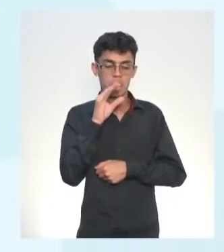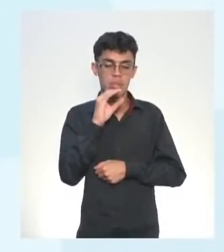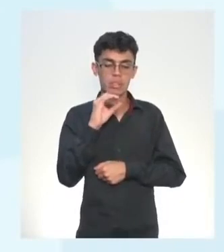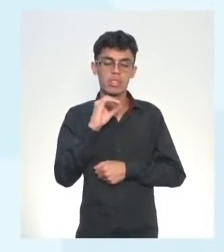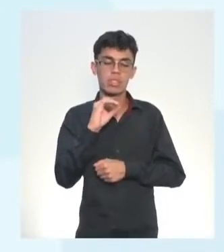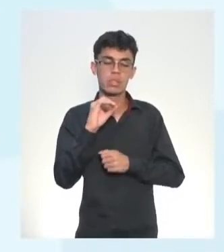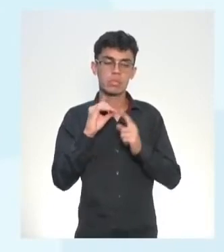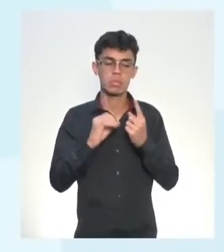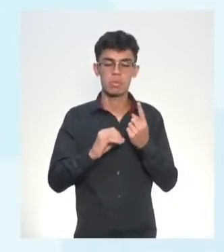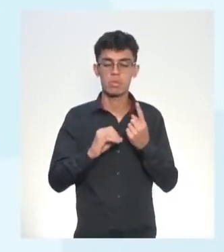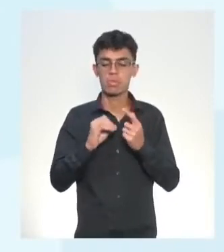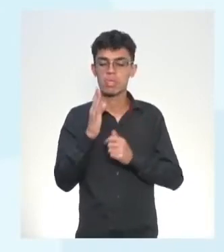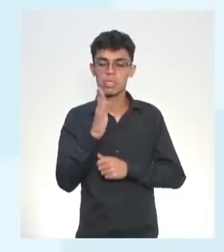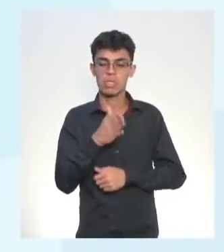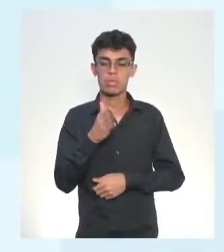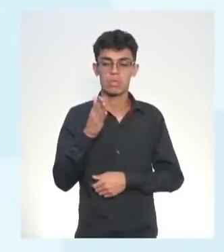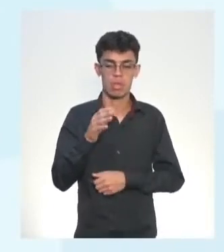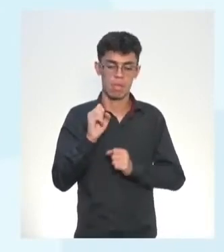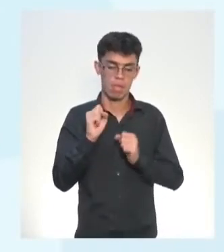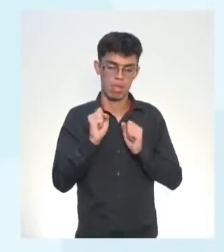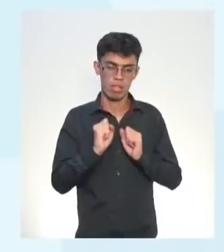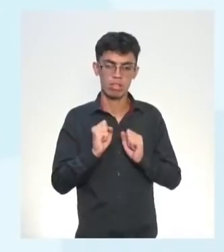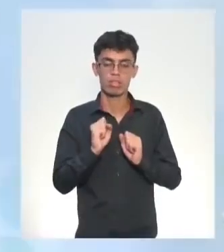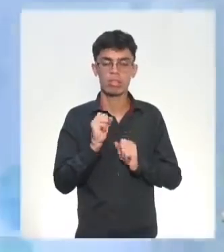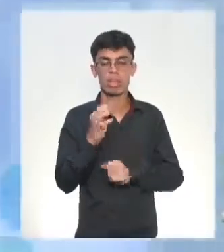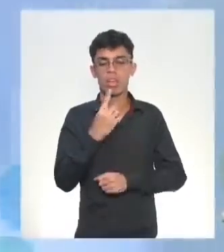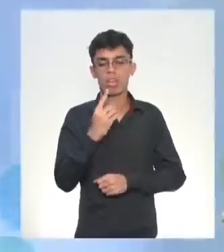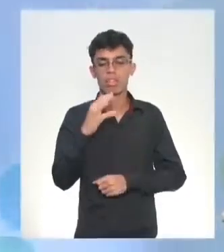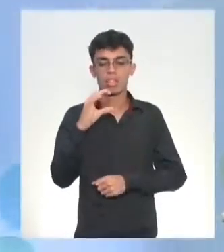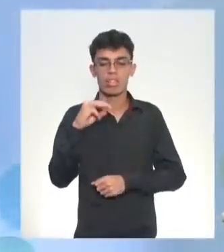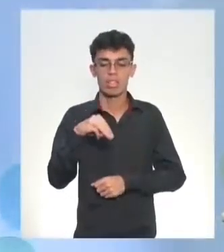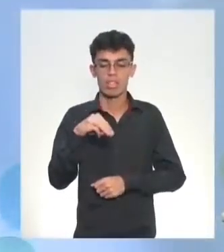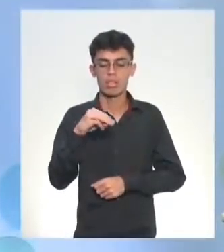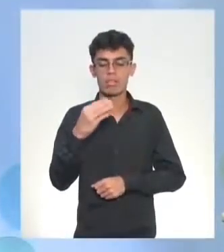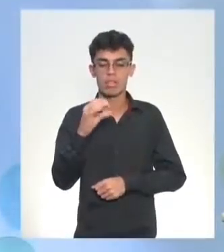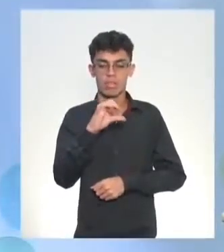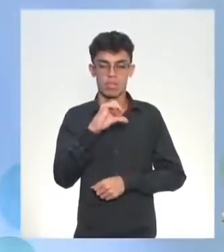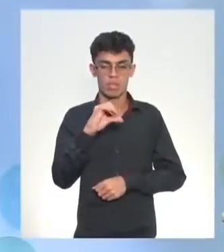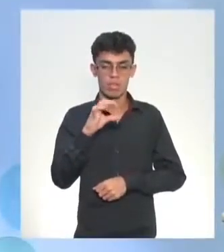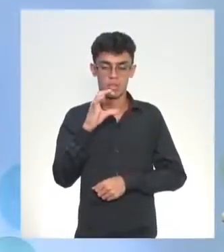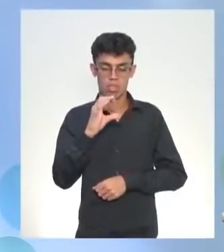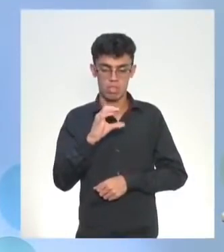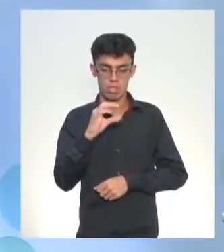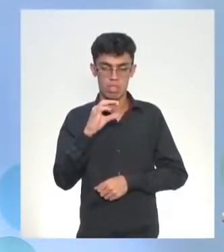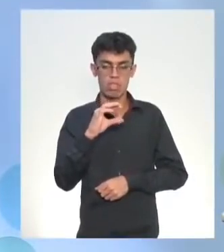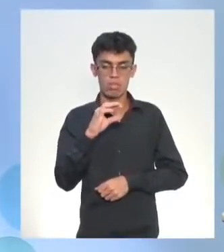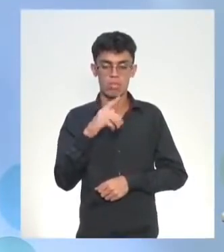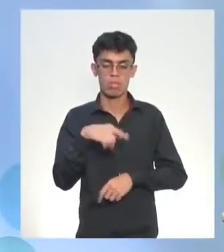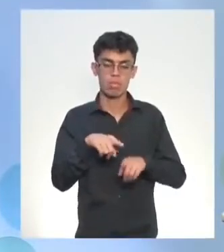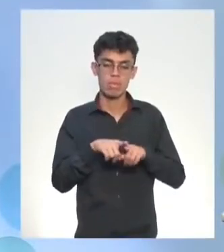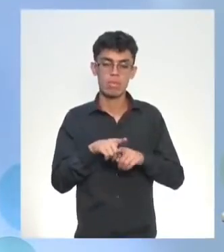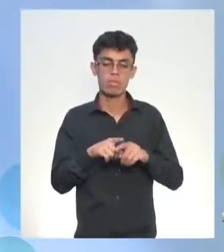e o 1, metade e metade, né? 1 centavo com 99 centavos também dá 1. Então, ele assume um número que